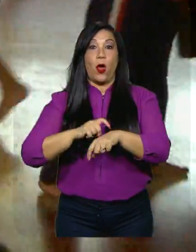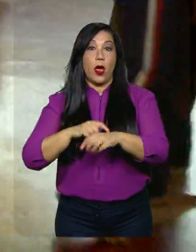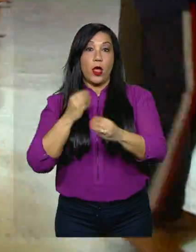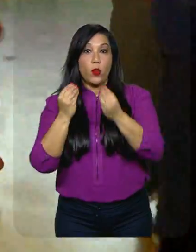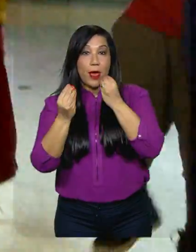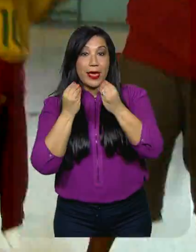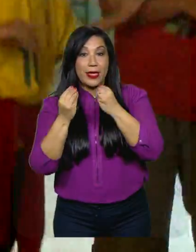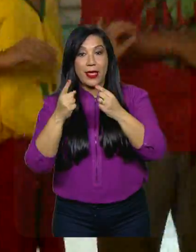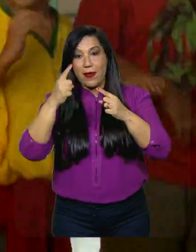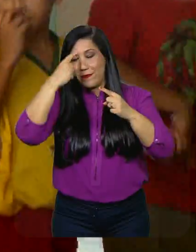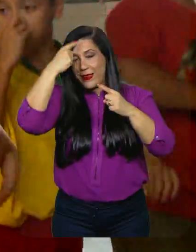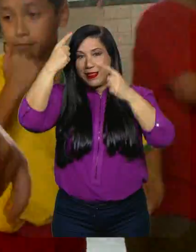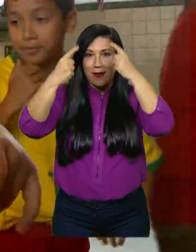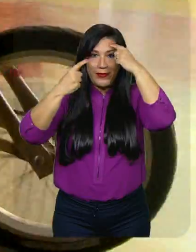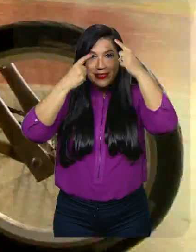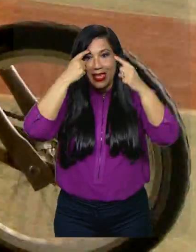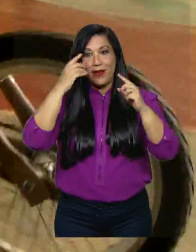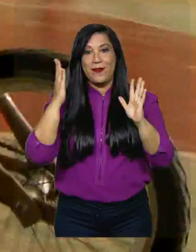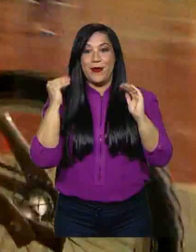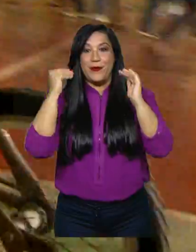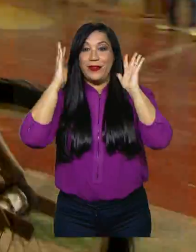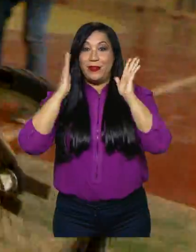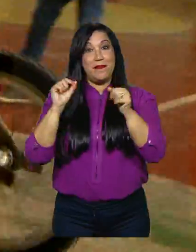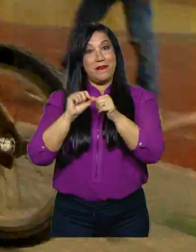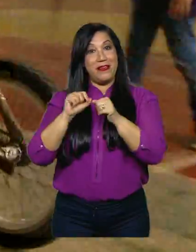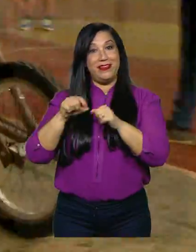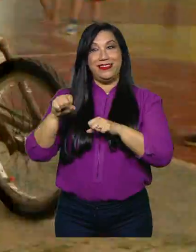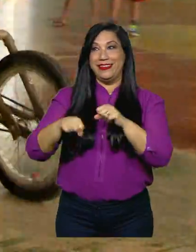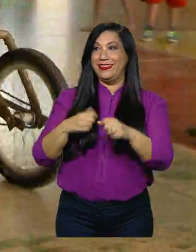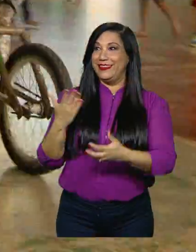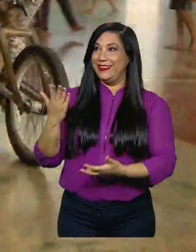recreio, a invenção faz o maior sucesso.